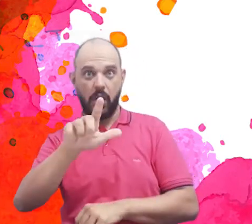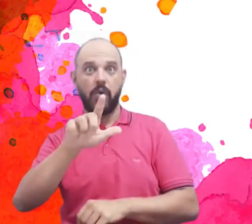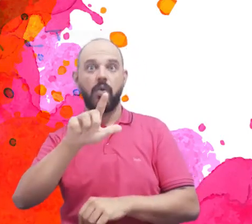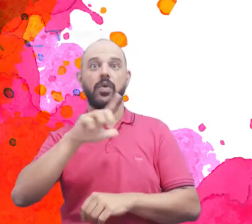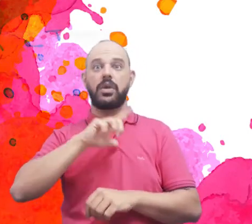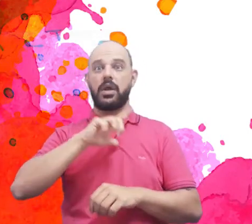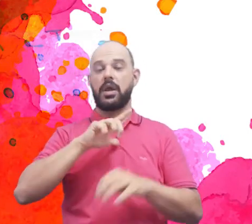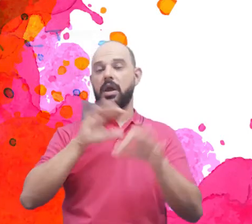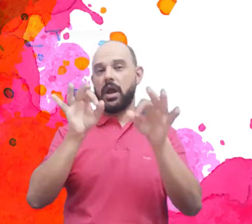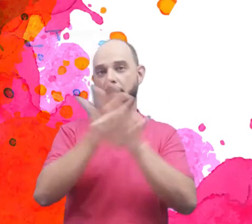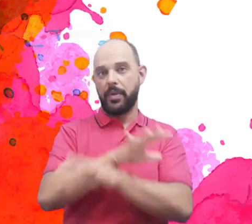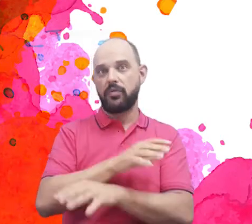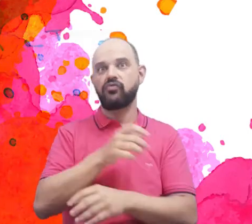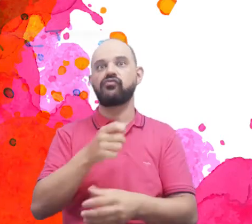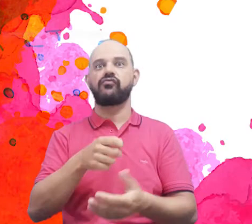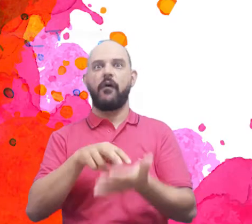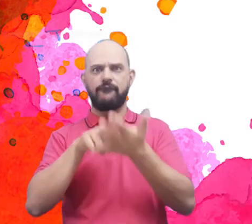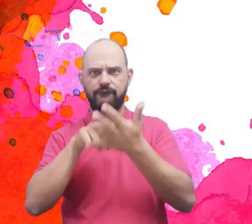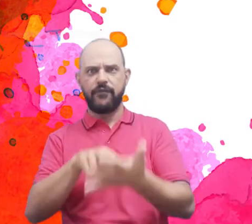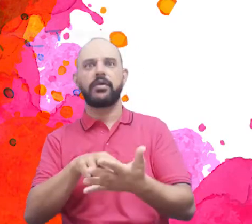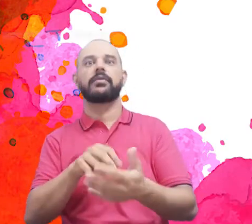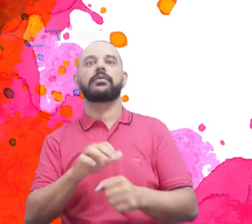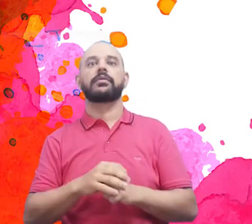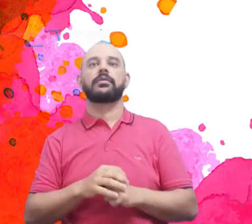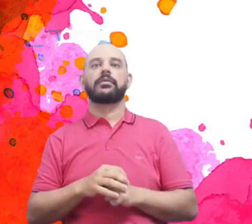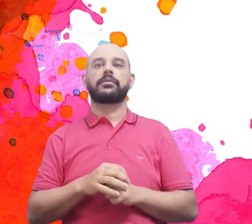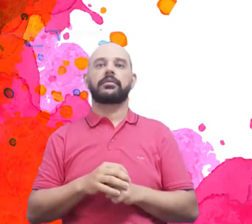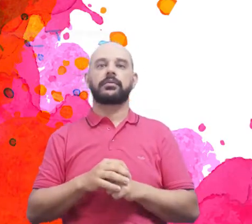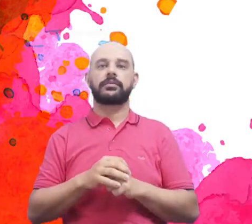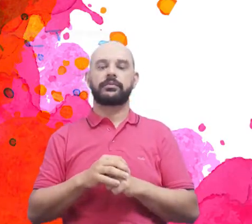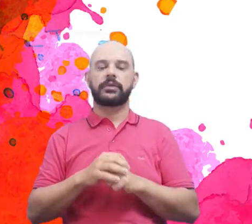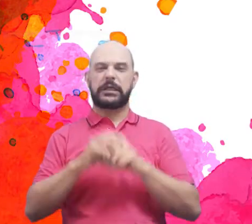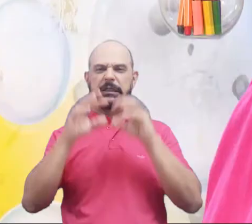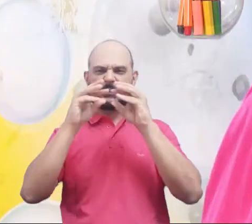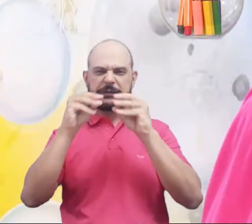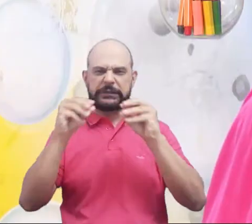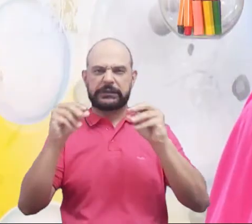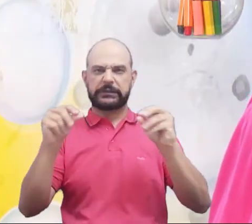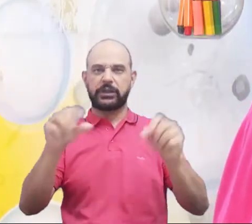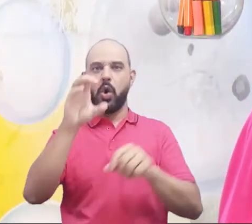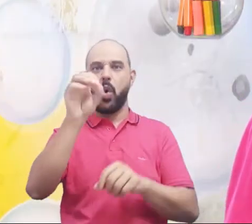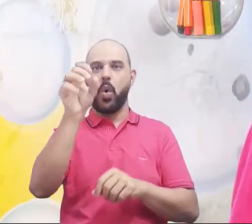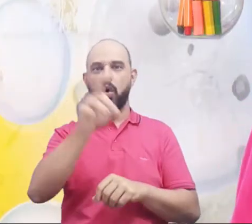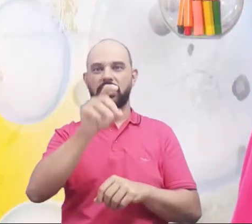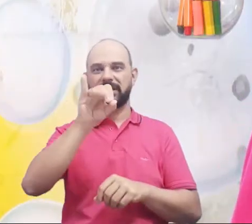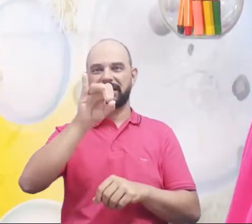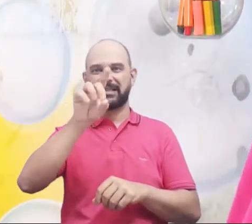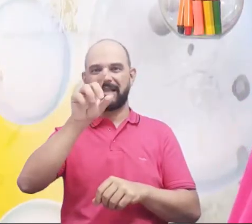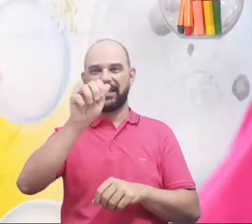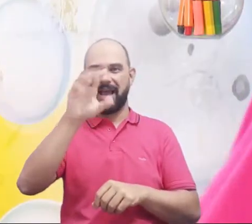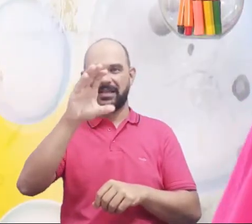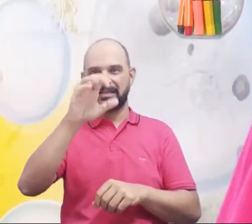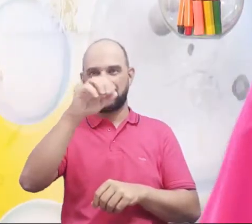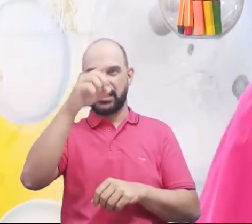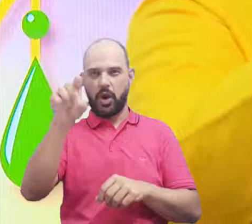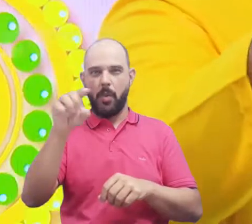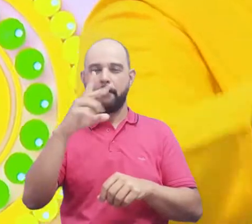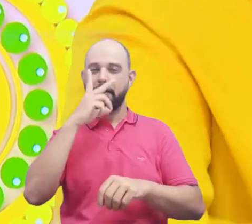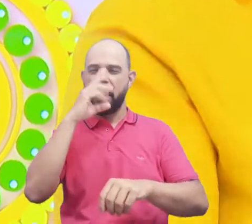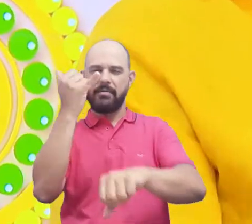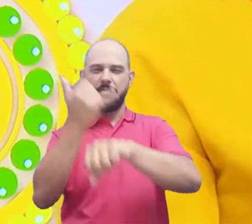receberem um acabamento mais resistente aos processos de oxidação. Oxidação é quando o metal